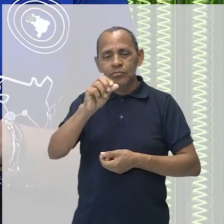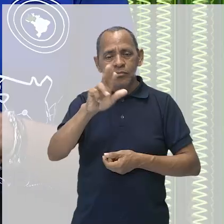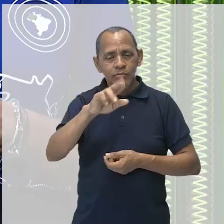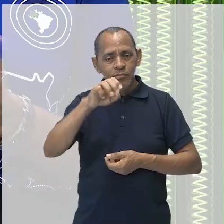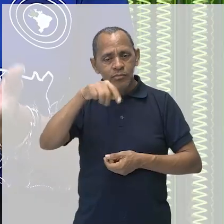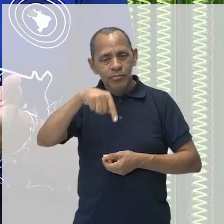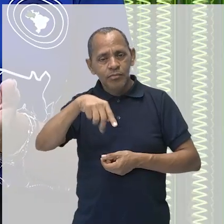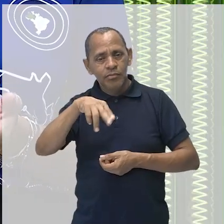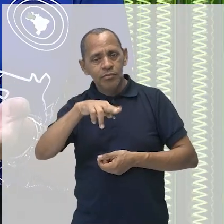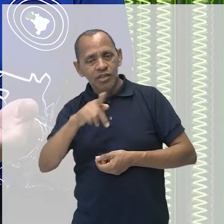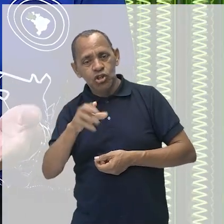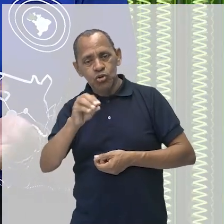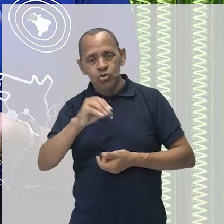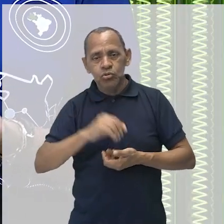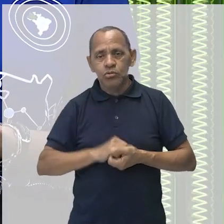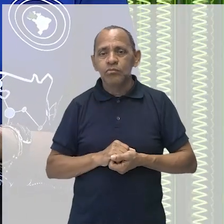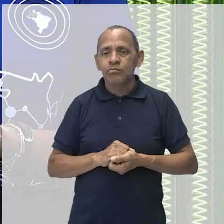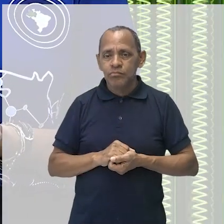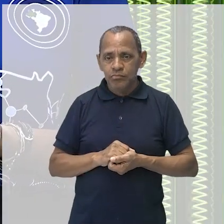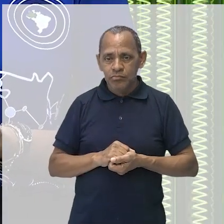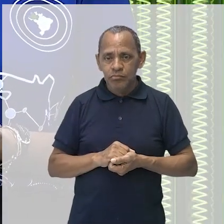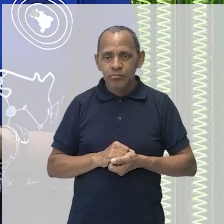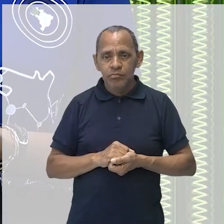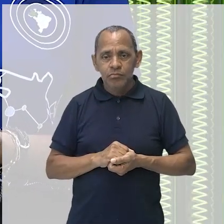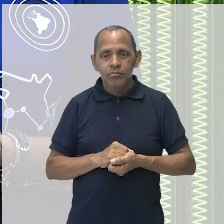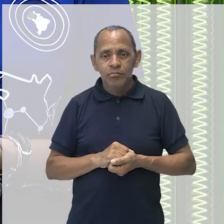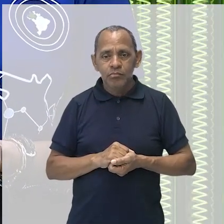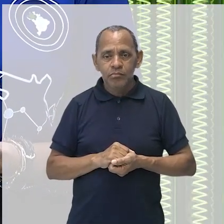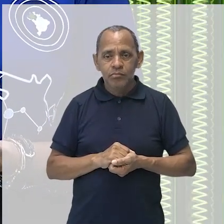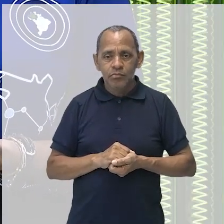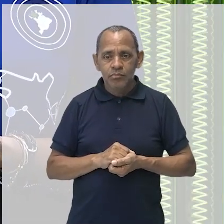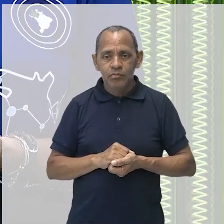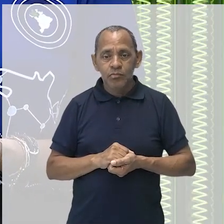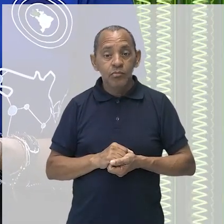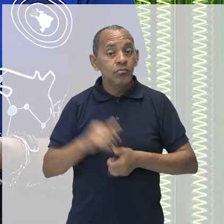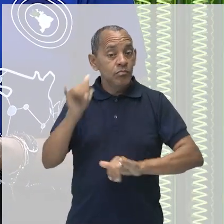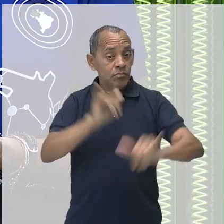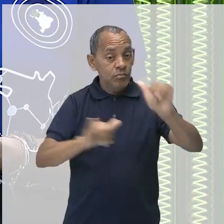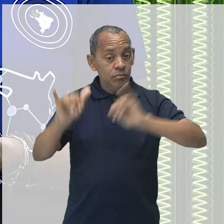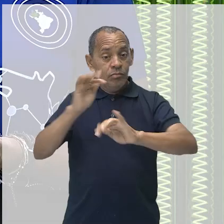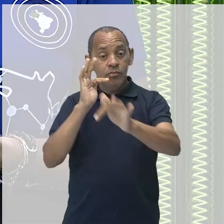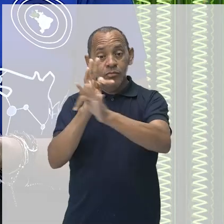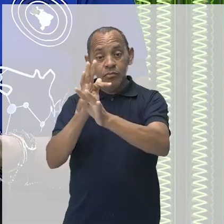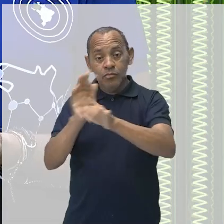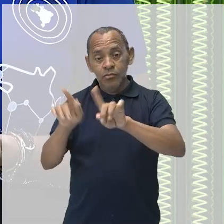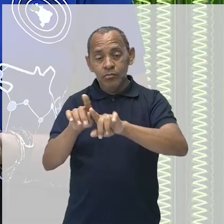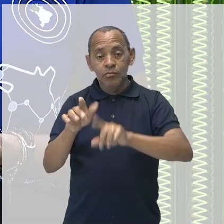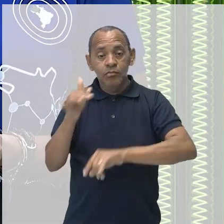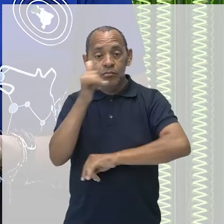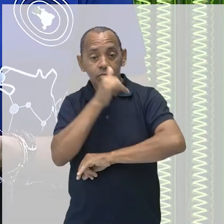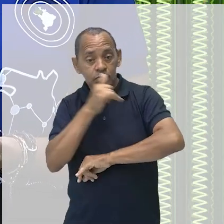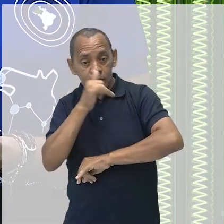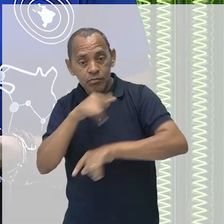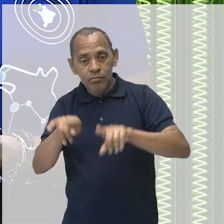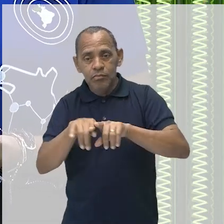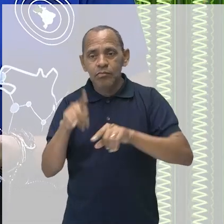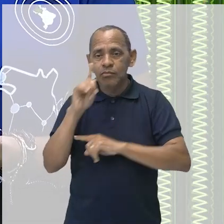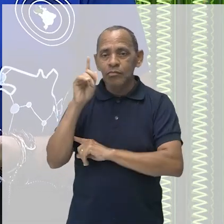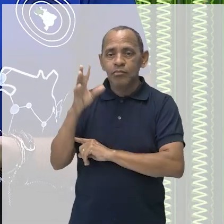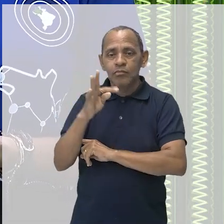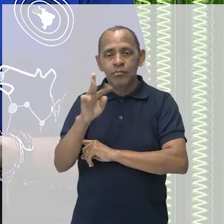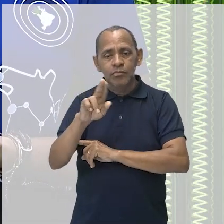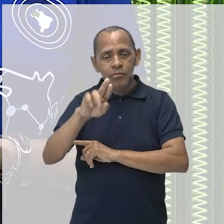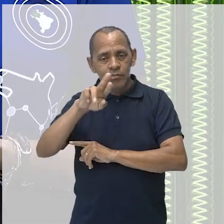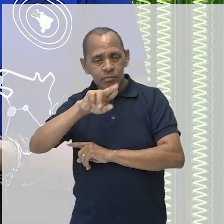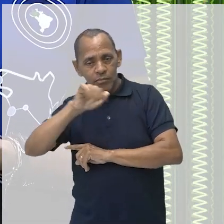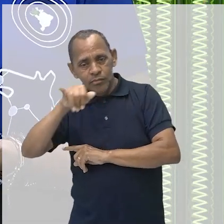Amedeo Carlo Avogadro, da onde deriva o nome. Ele foi um químico e físico italiano que lá de Turim, entre os